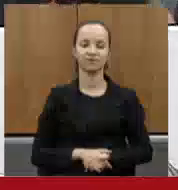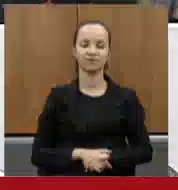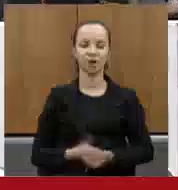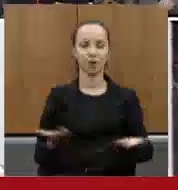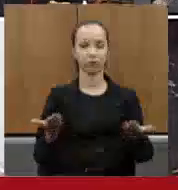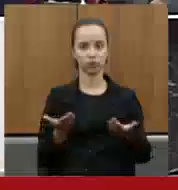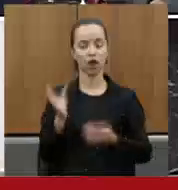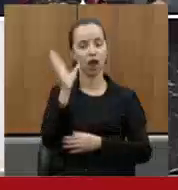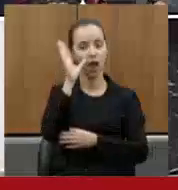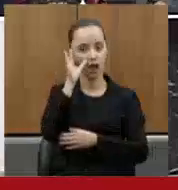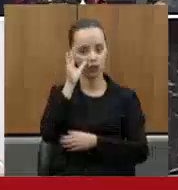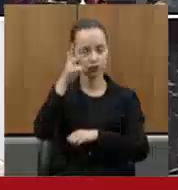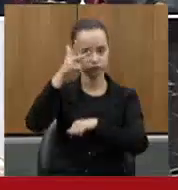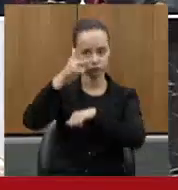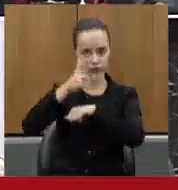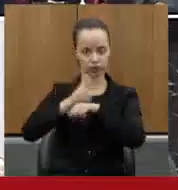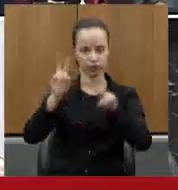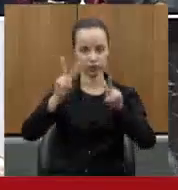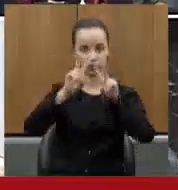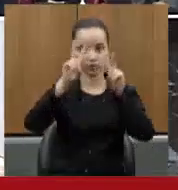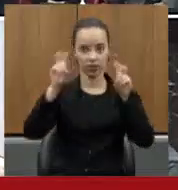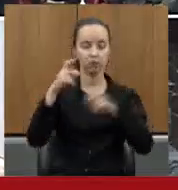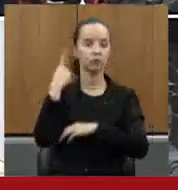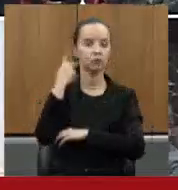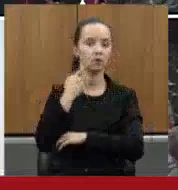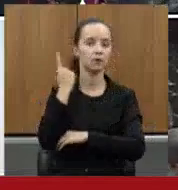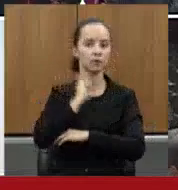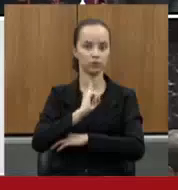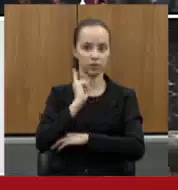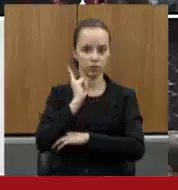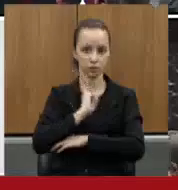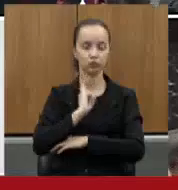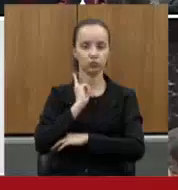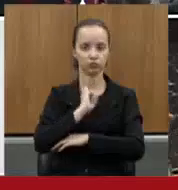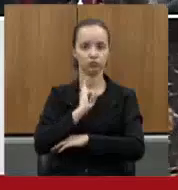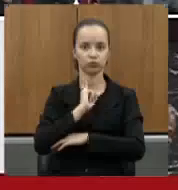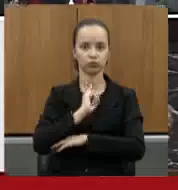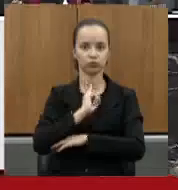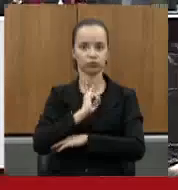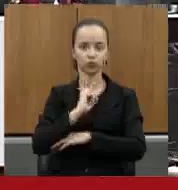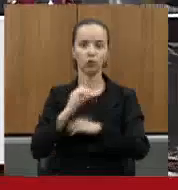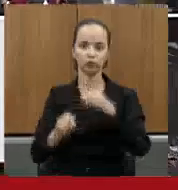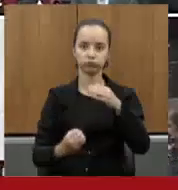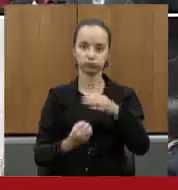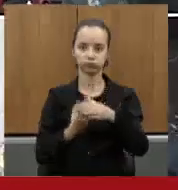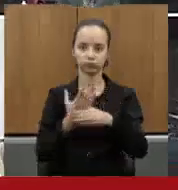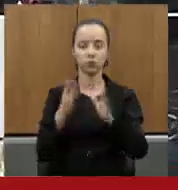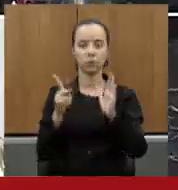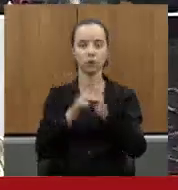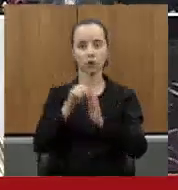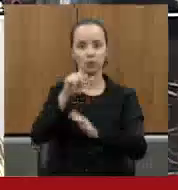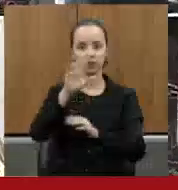Assistiremos agora a um vídeo sobre o Parlamento Mineiro, produzido pela TV Assembleia.